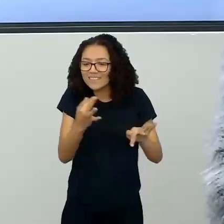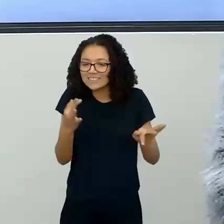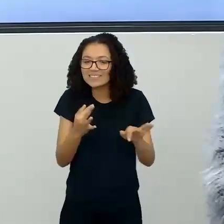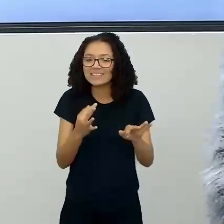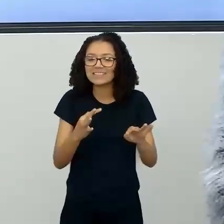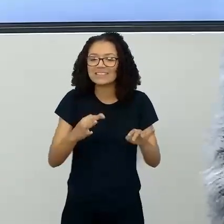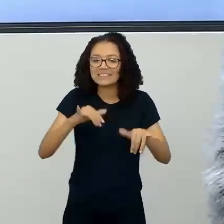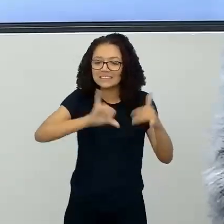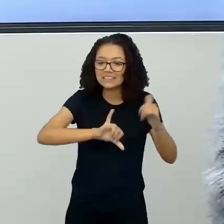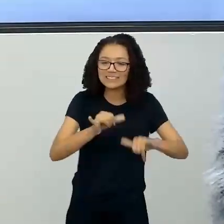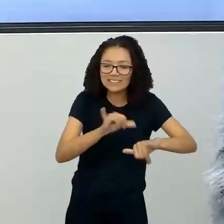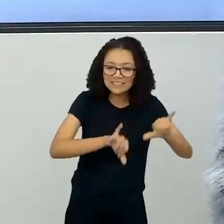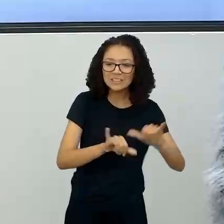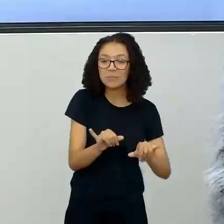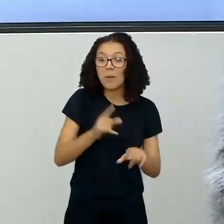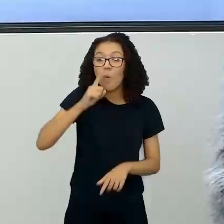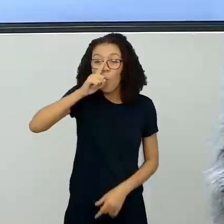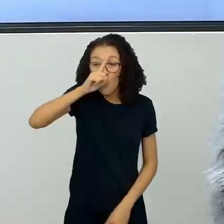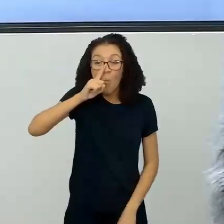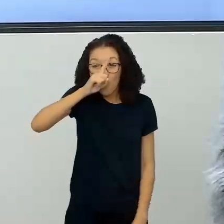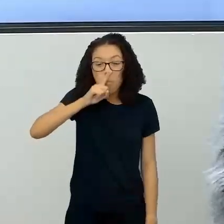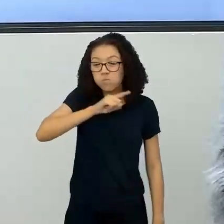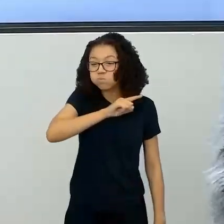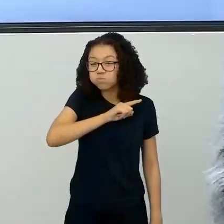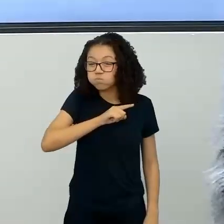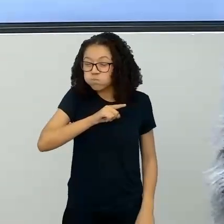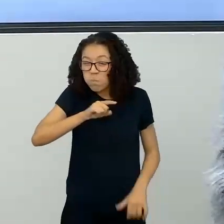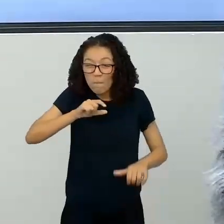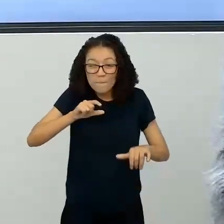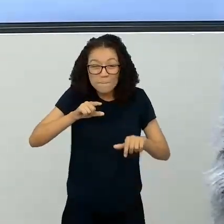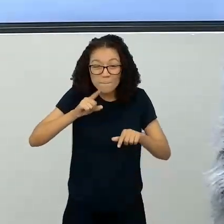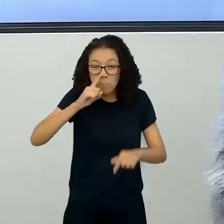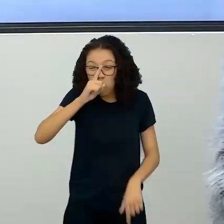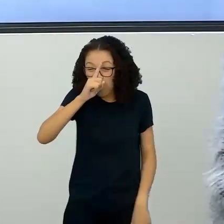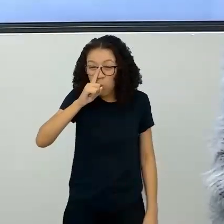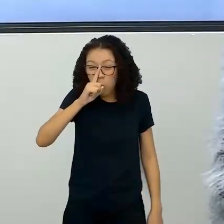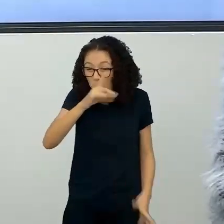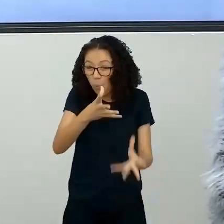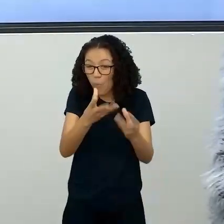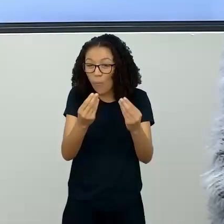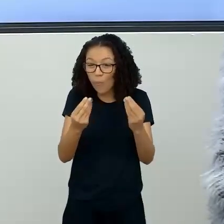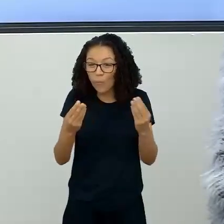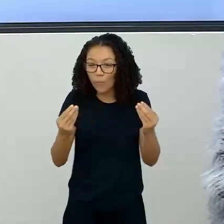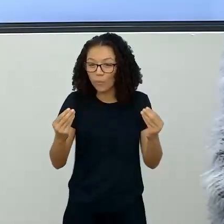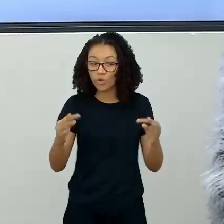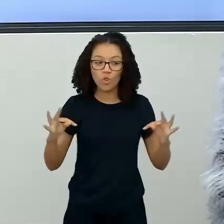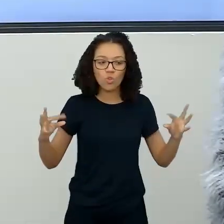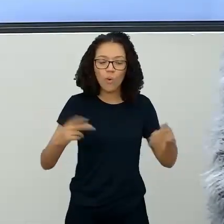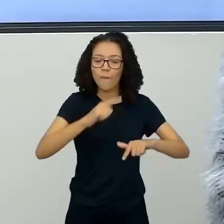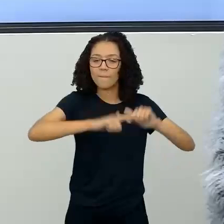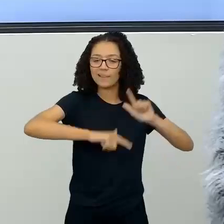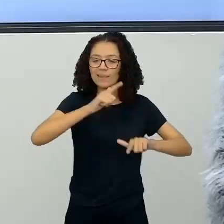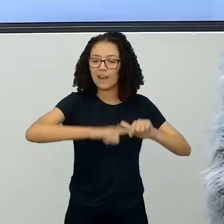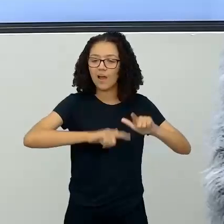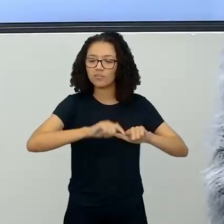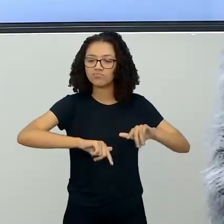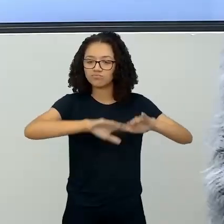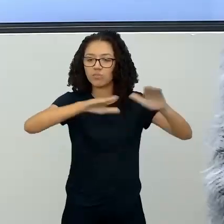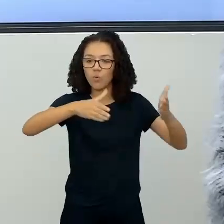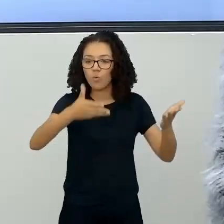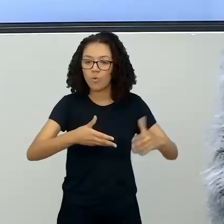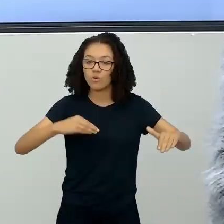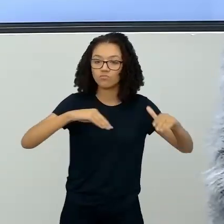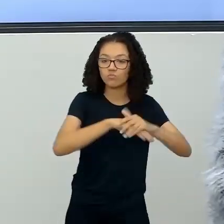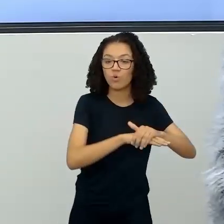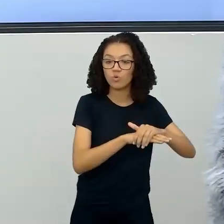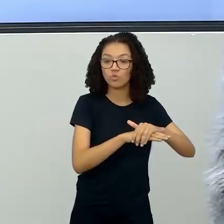todo ele em caixas de chumbo, lá na Biblioteca Nacional da França. Por quê? Porque eles